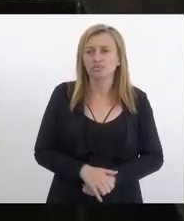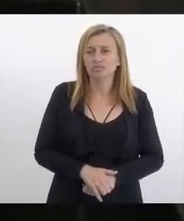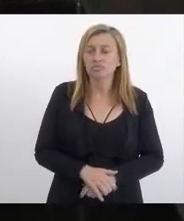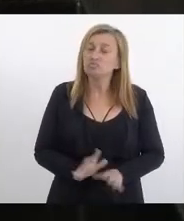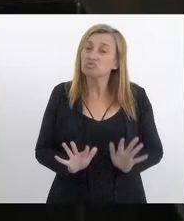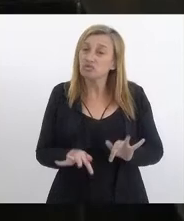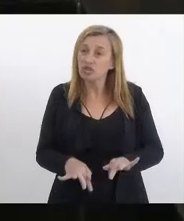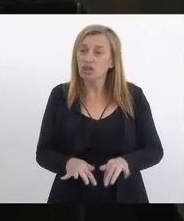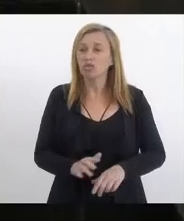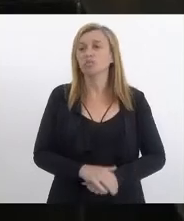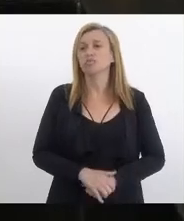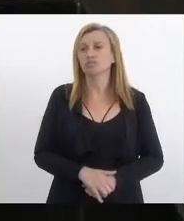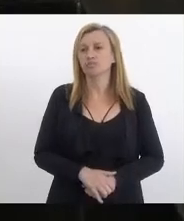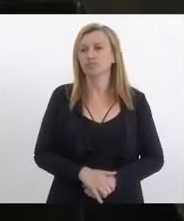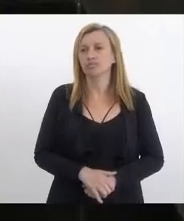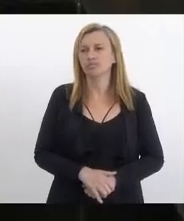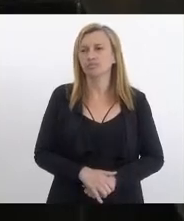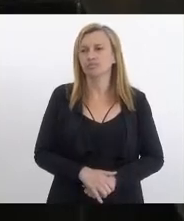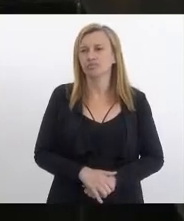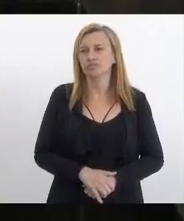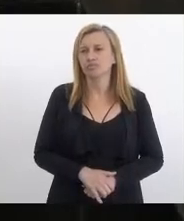ao final de